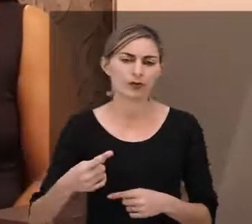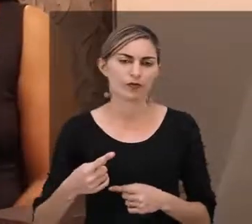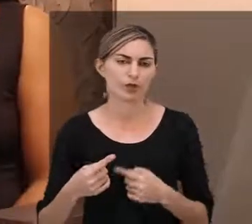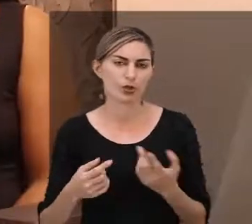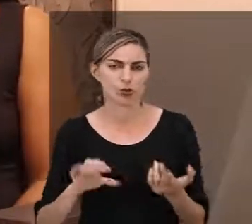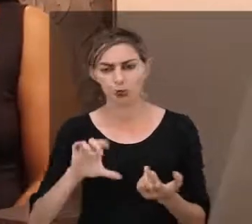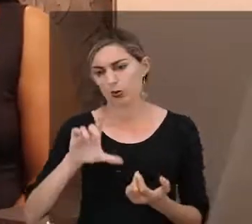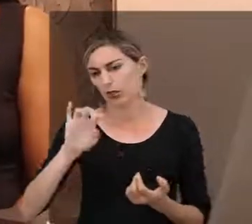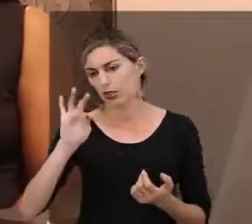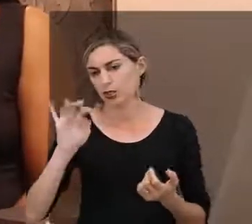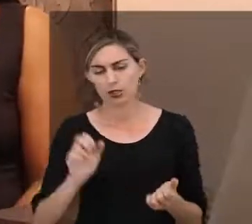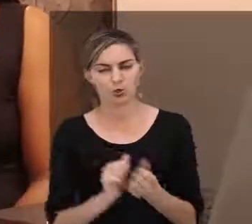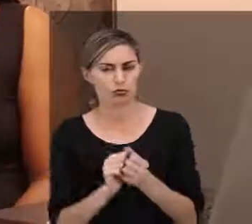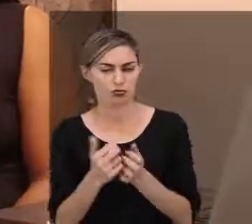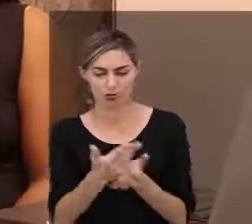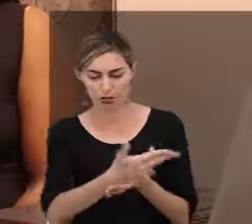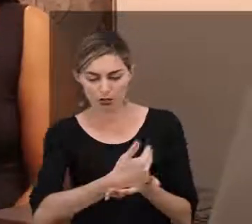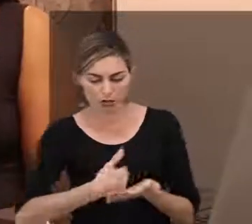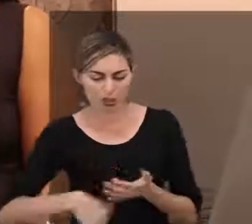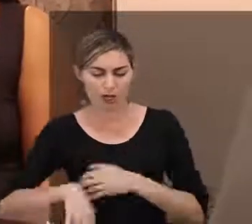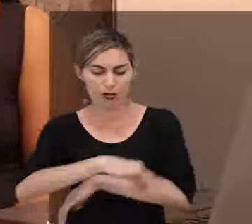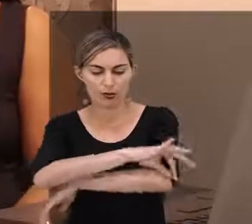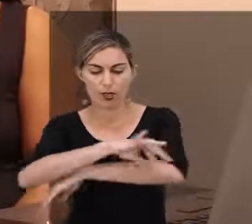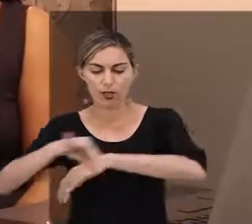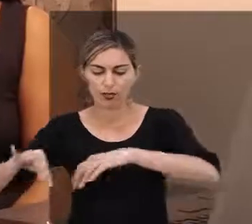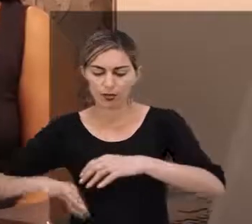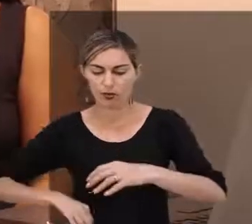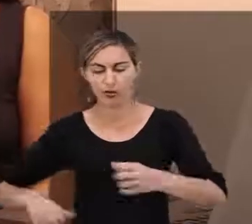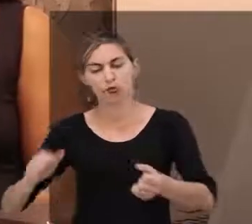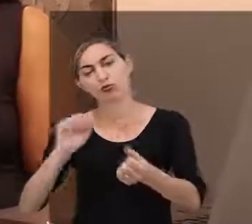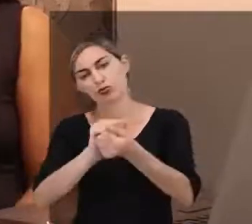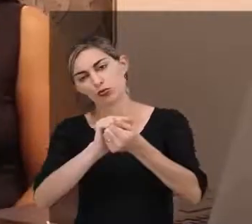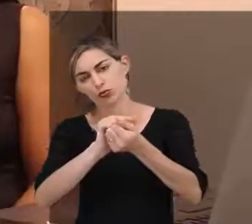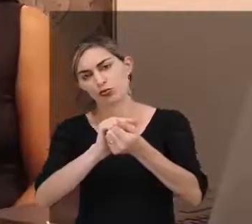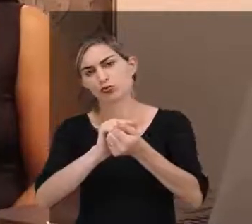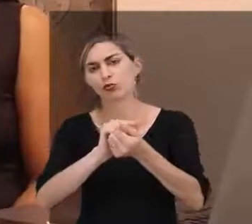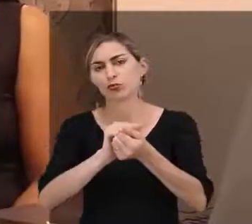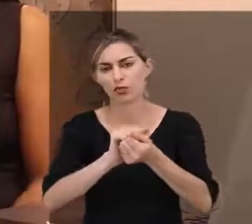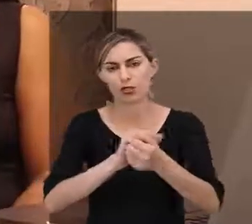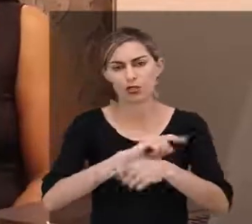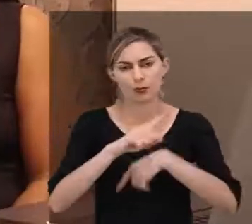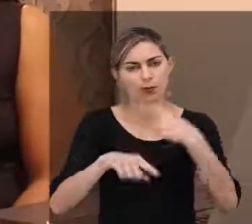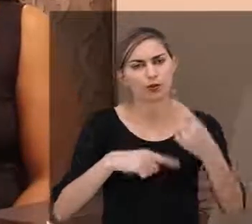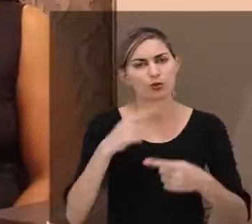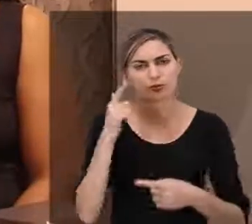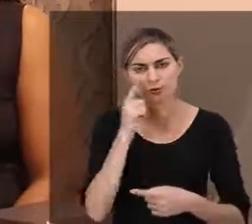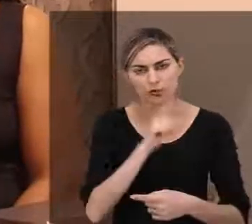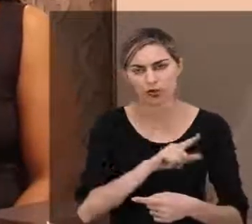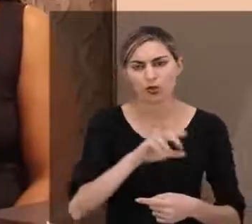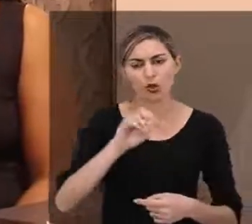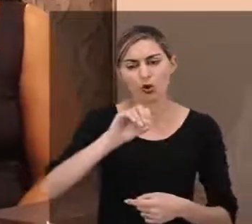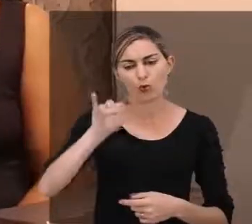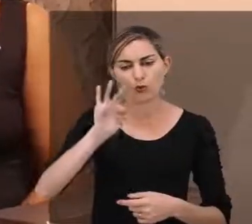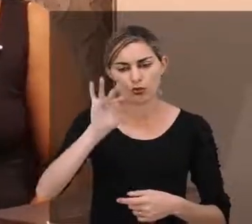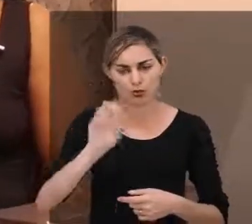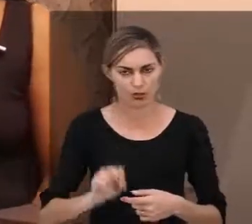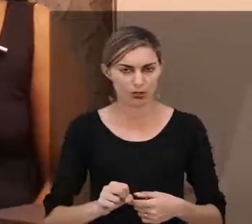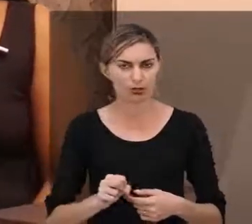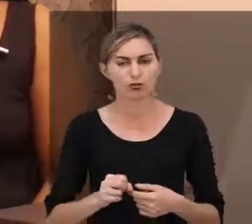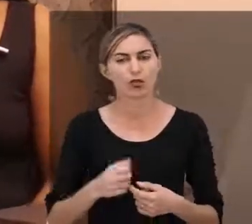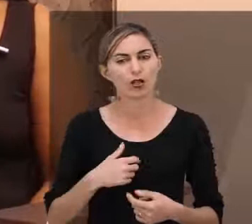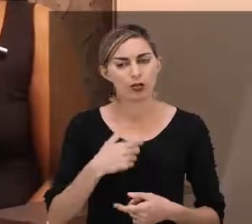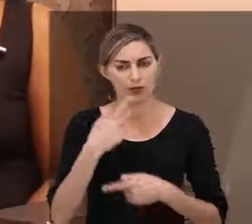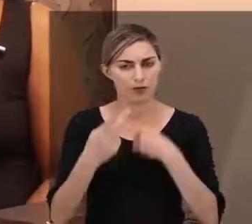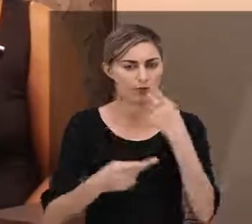o cliente, junto com o designer, com o arquiteto, trataria de adquirir o objeto específico? O que é que você me diz a respeito disso? Eu